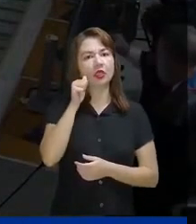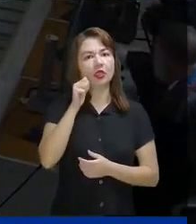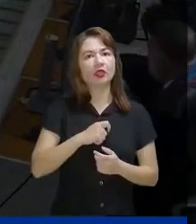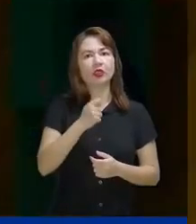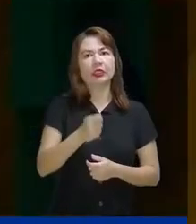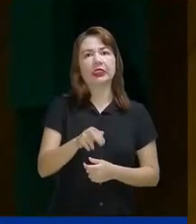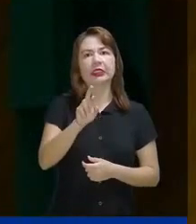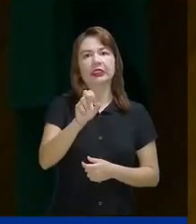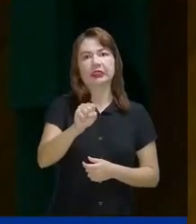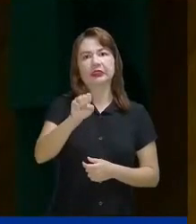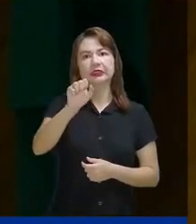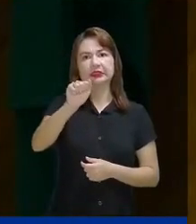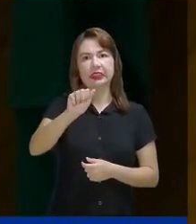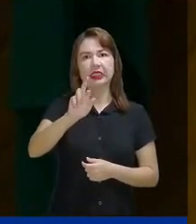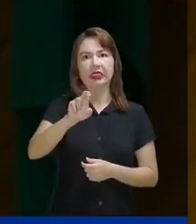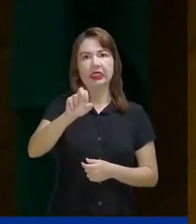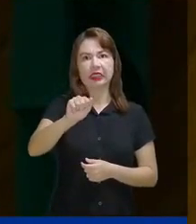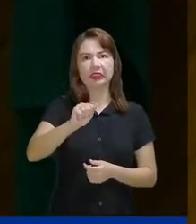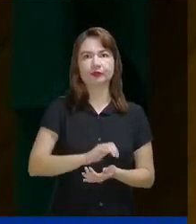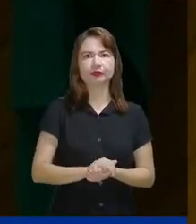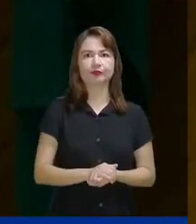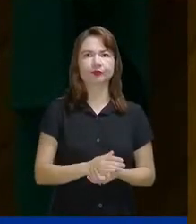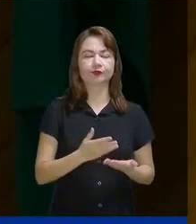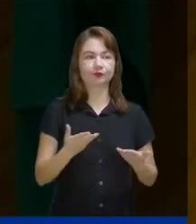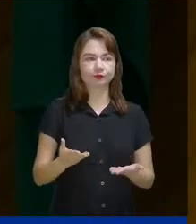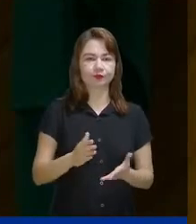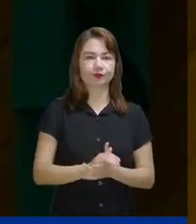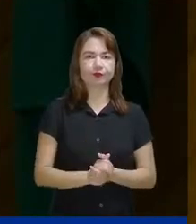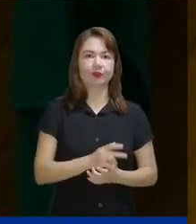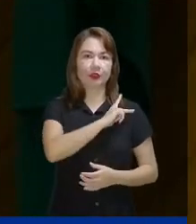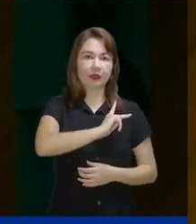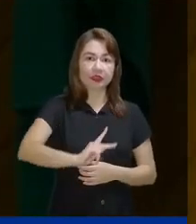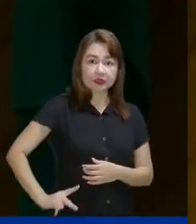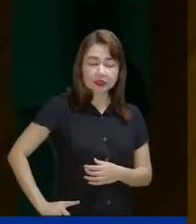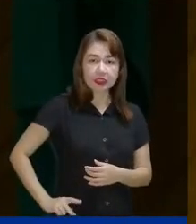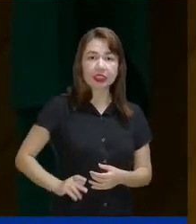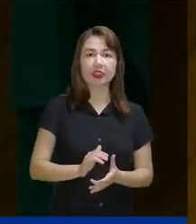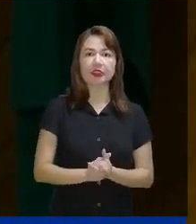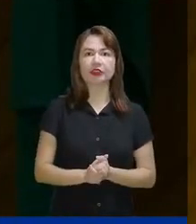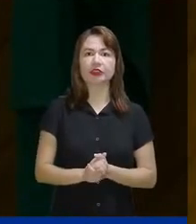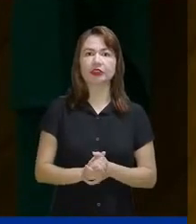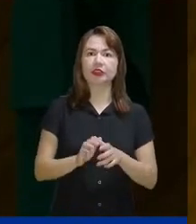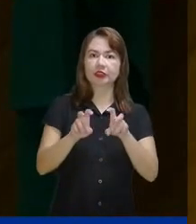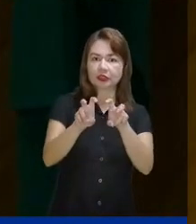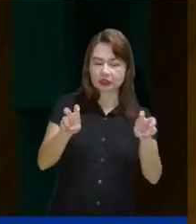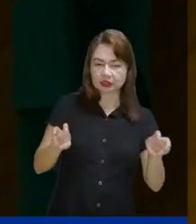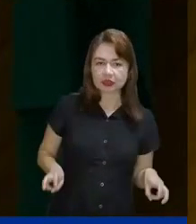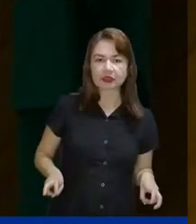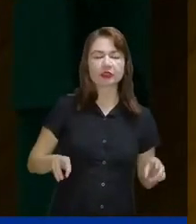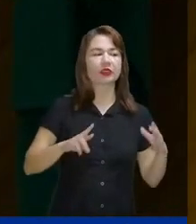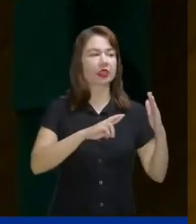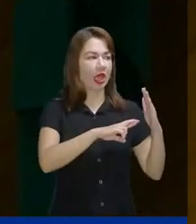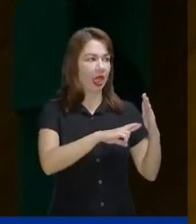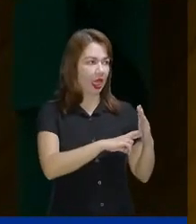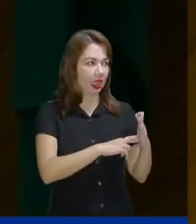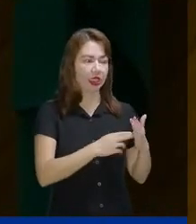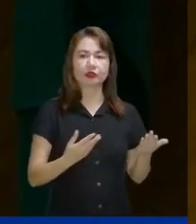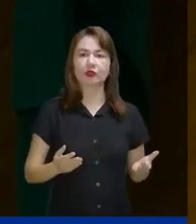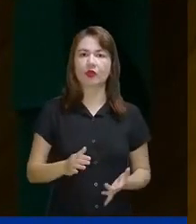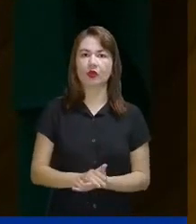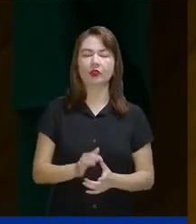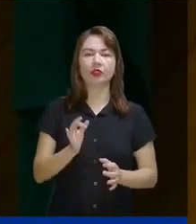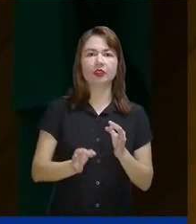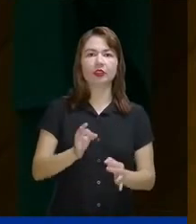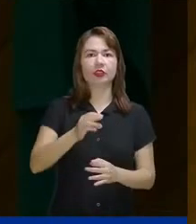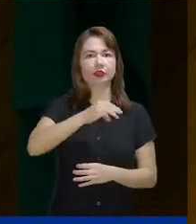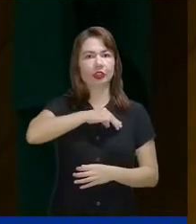palavra. Obrigada, Excelência, excelentíssimo senhor presidente. Excelentíssimo Foco na relator, Procuradora Regional, Sara excelentíssimos Tereza. julgadores,